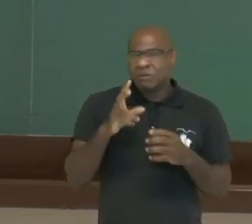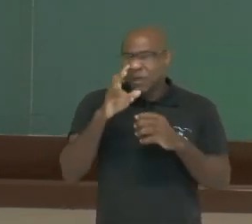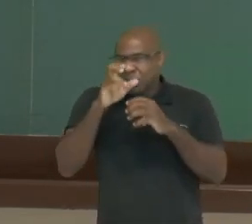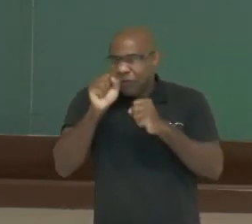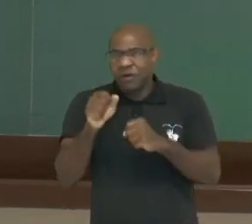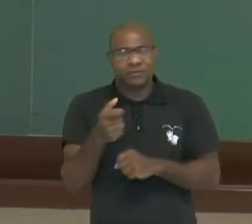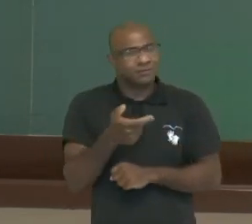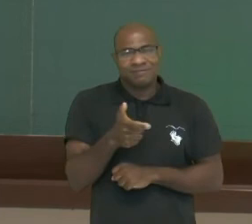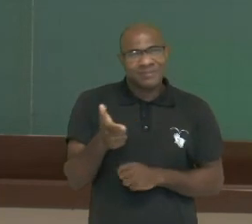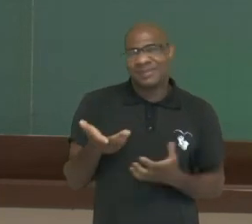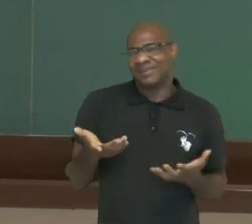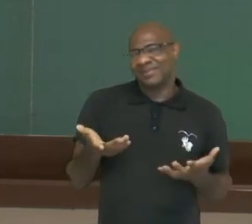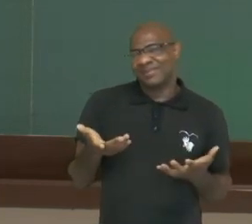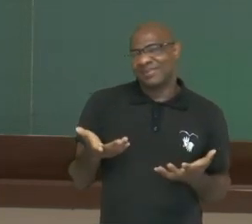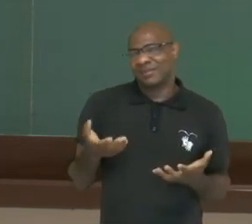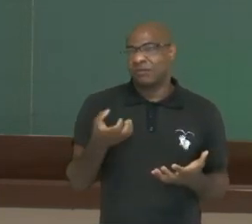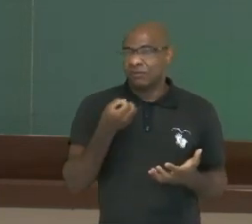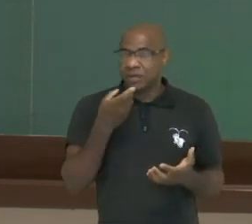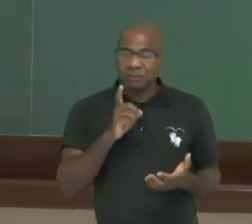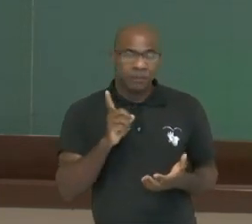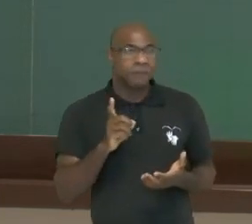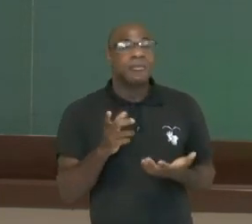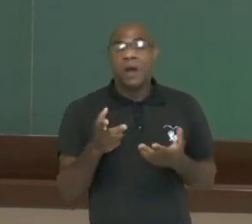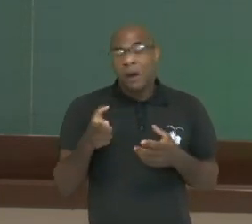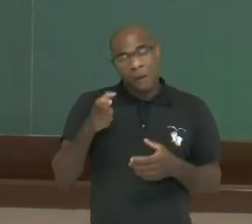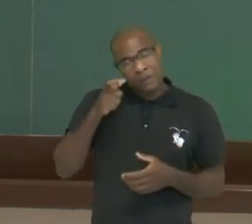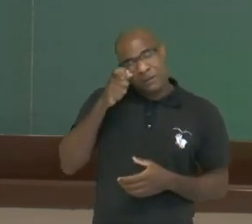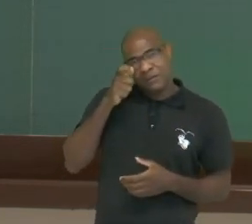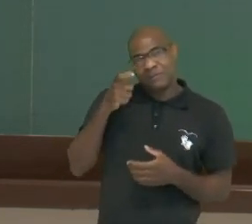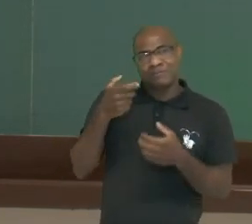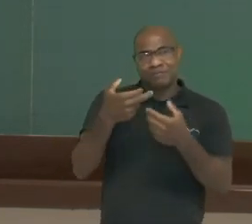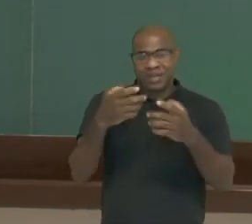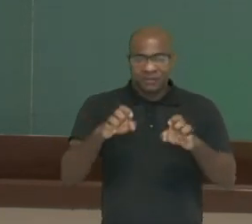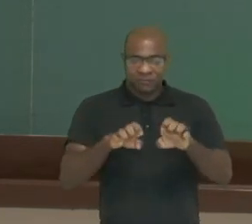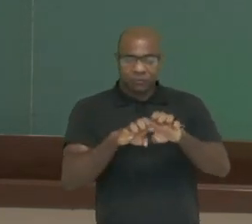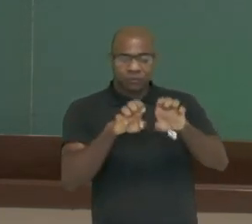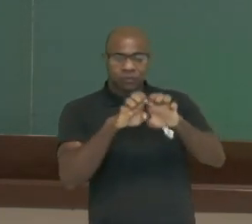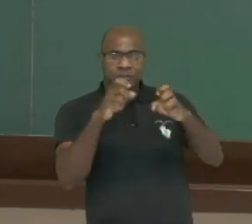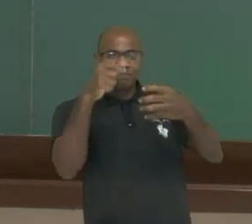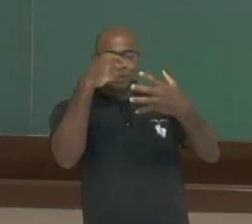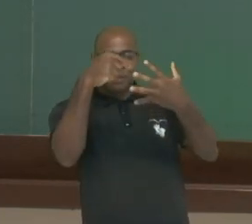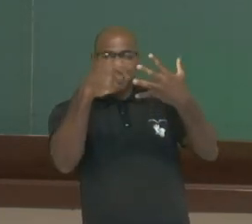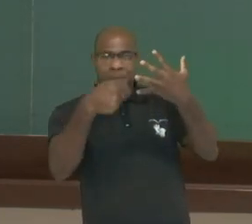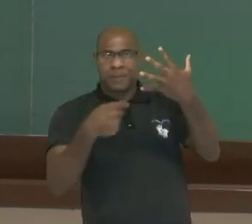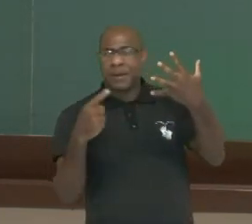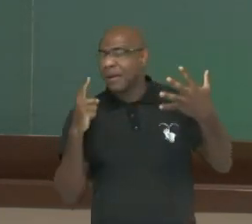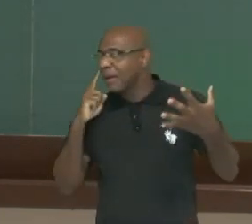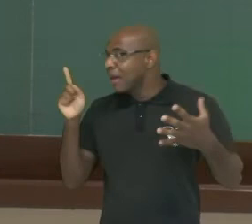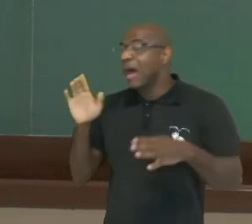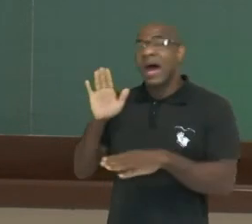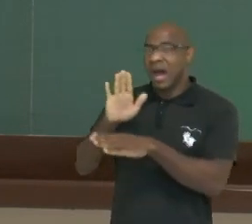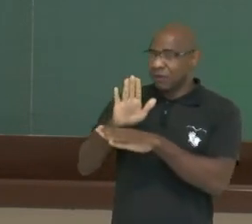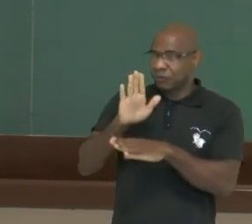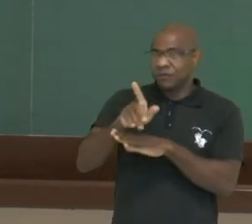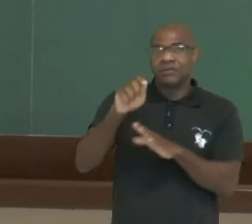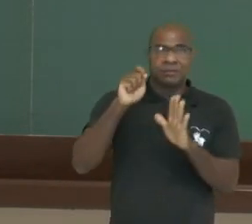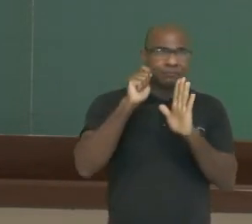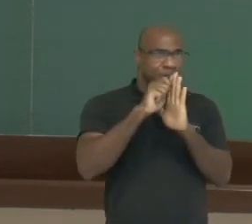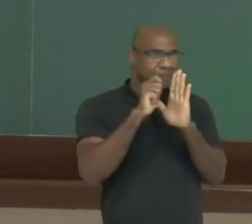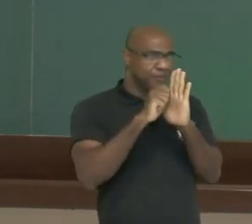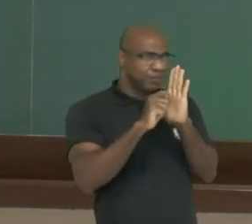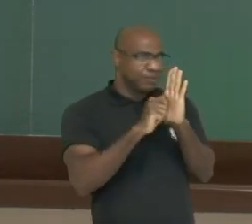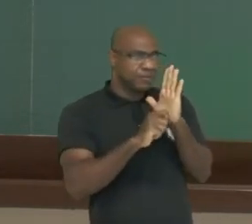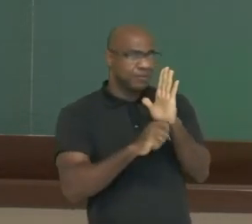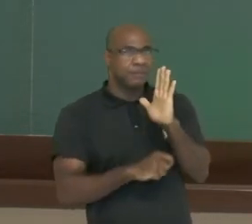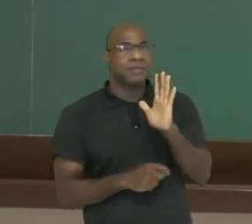ser dada num texto para ele ficar bom. Então, observando esses elementos, auxilia você a ter uma escrita muito boa.